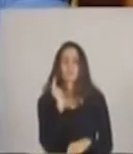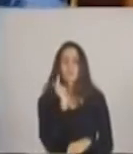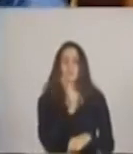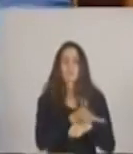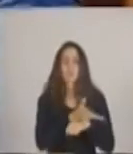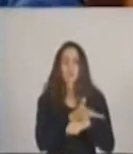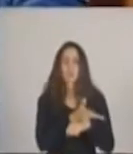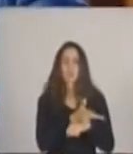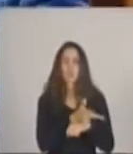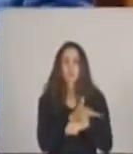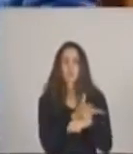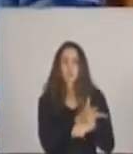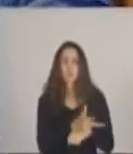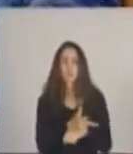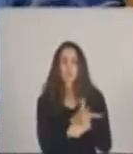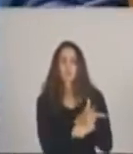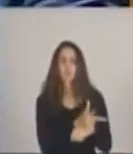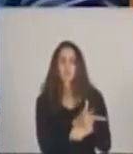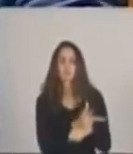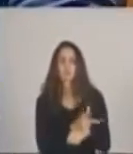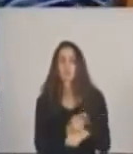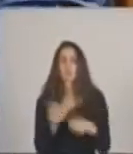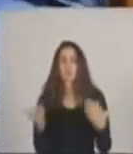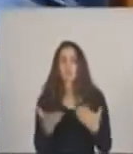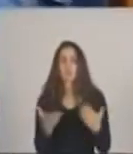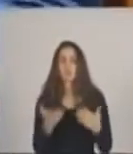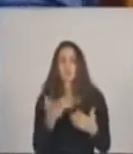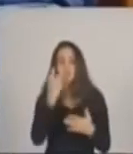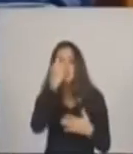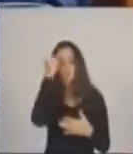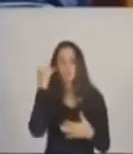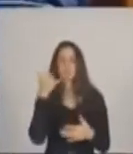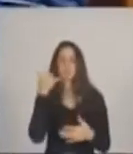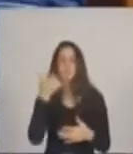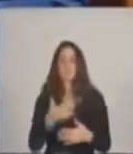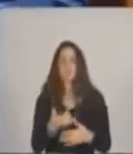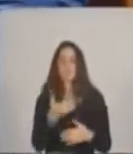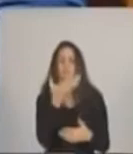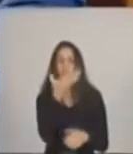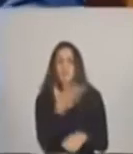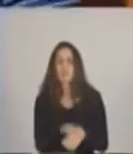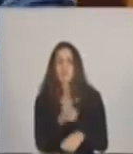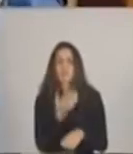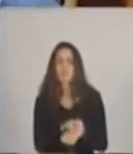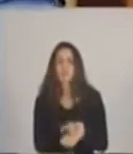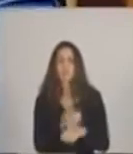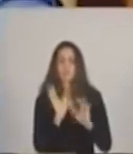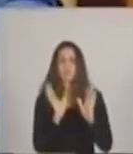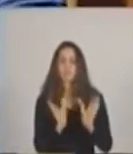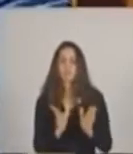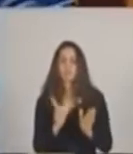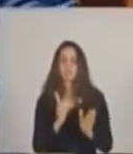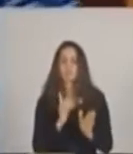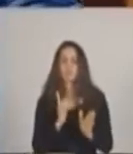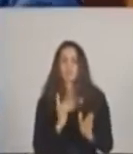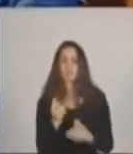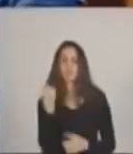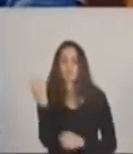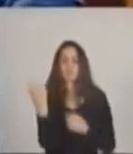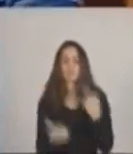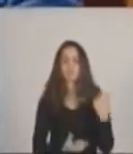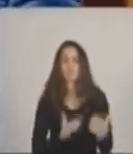tem que ser gravado, o deputado Durão coloca que o consumidor agora, por telefone, tem que ser gravado, e isso já tem previsão, inclusive, de alguns órgãos de